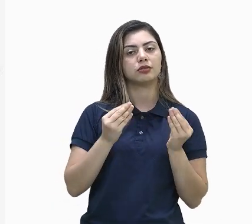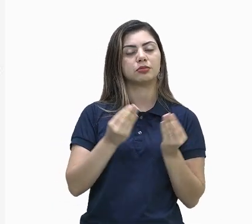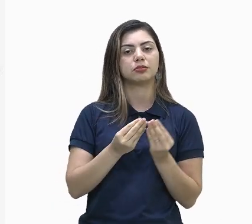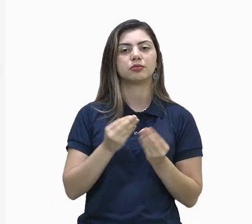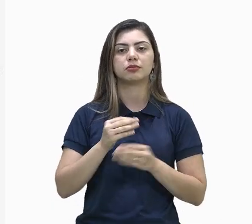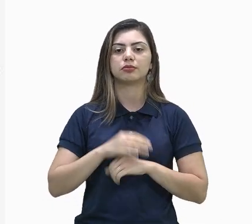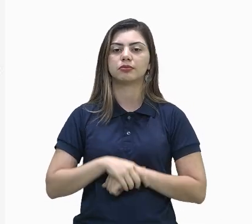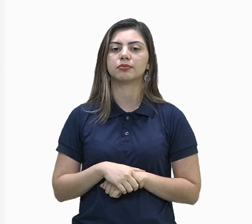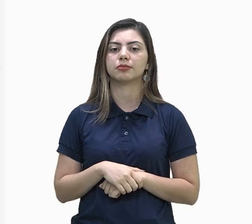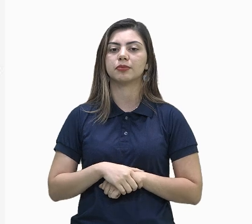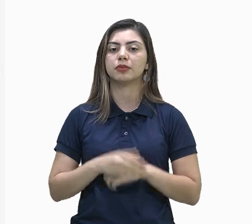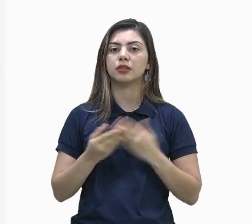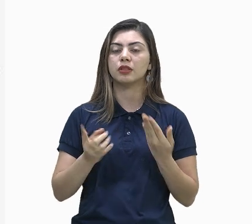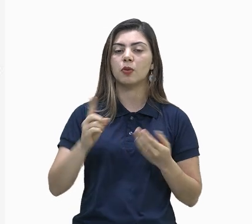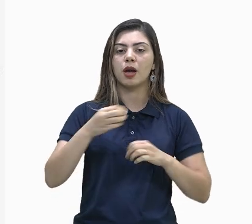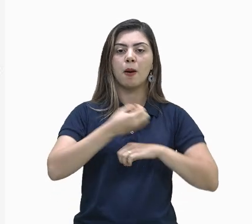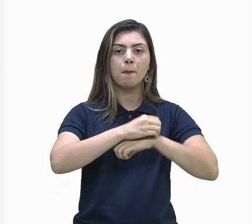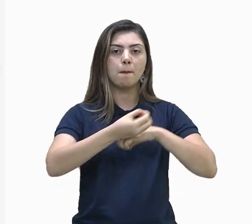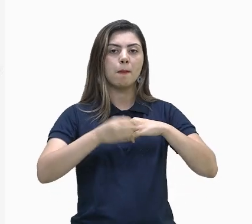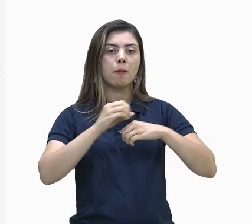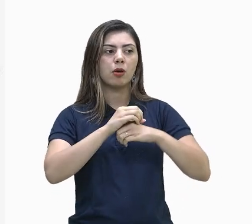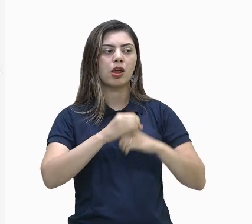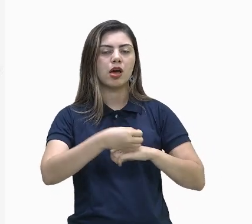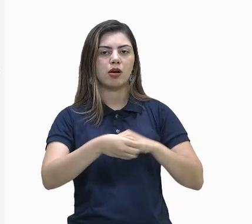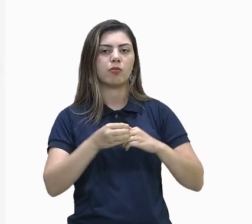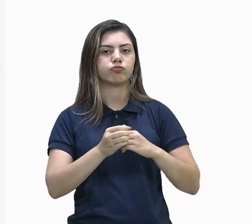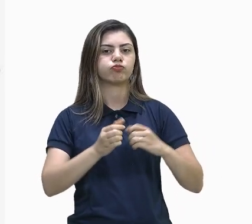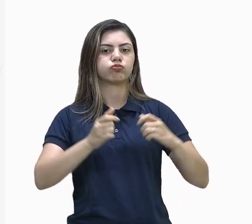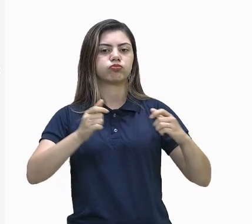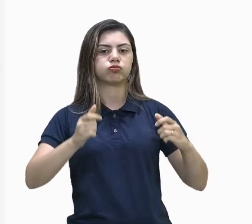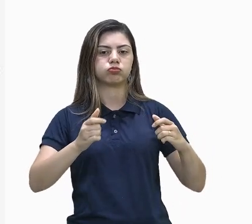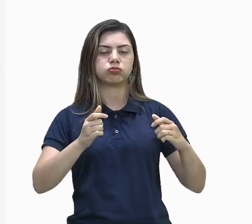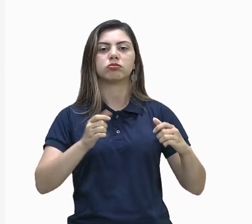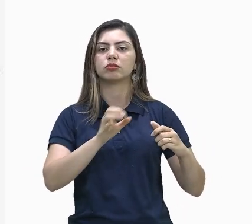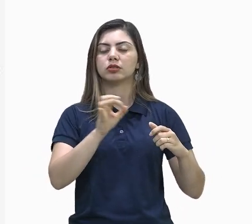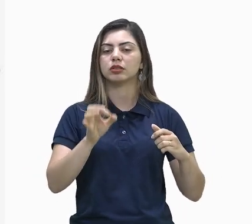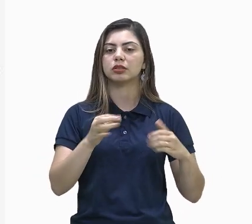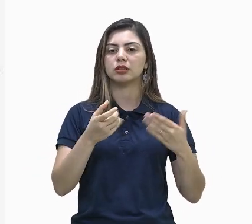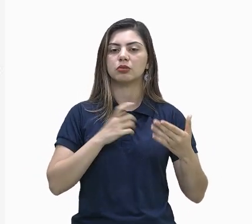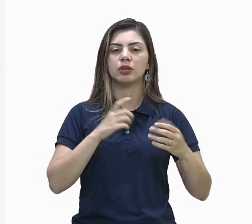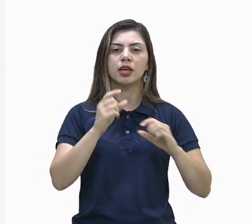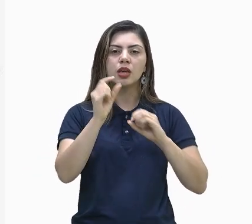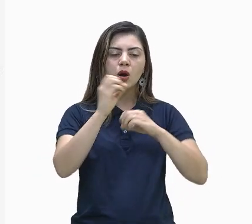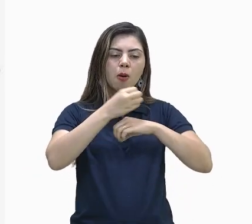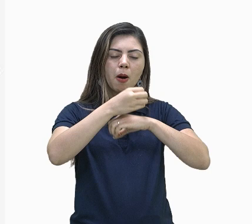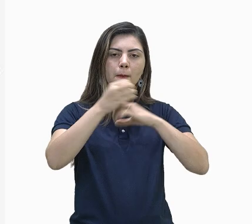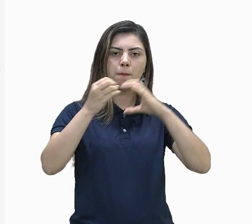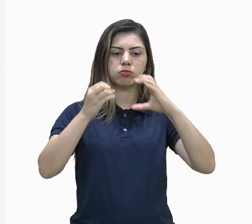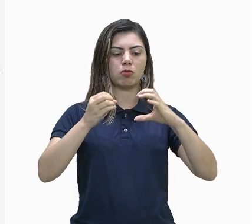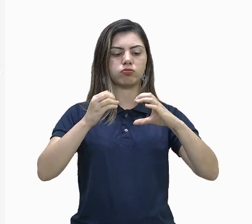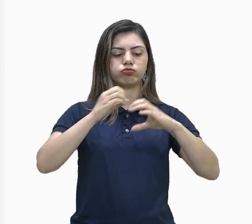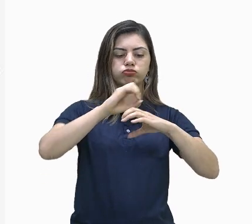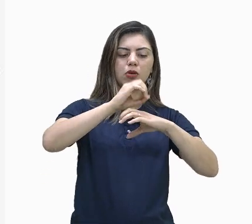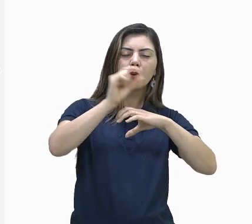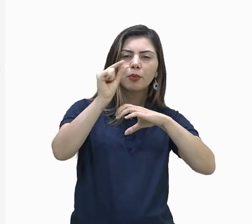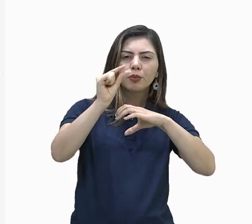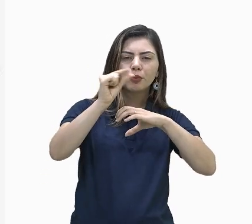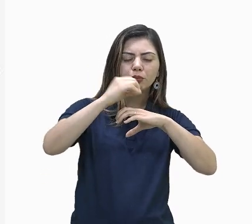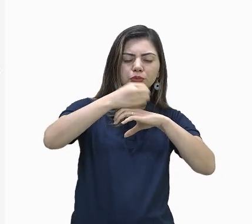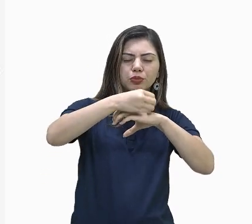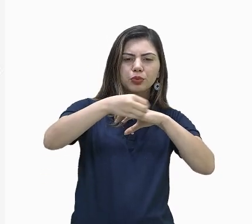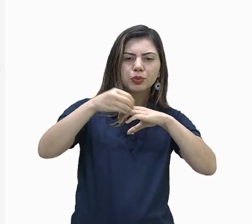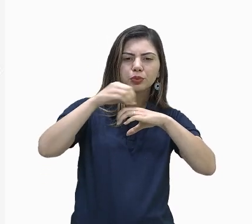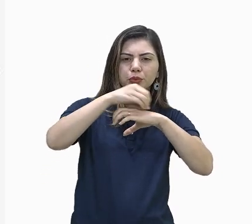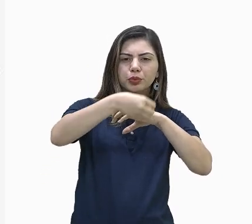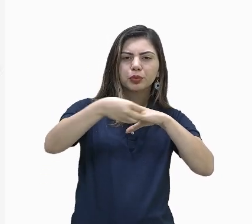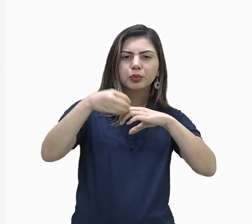Ele é uma molécula grande, que é formada de muitas moléculas menores ligadas